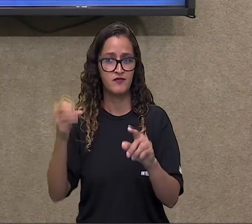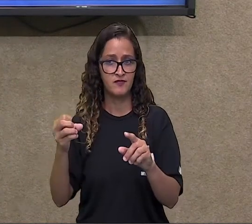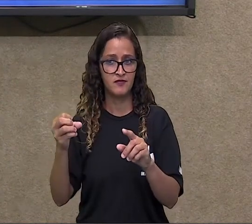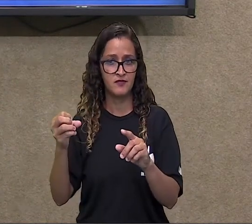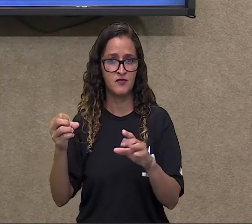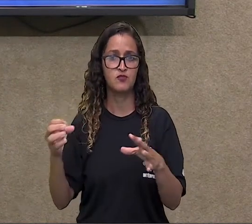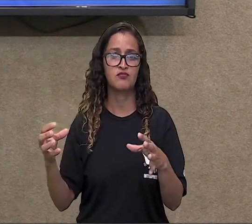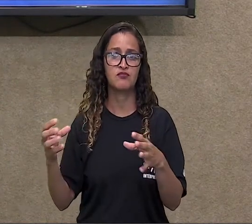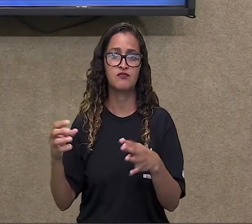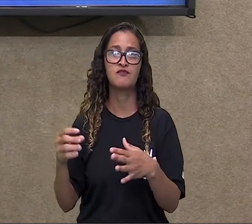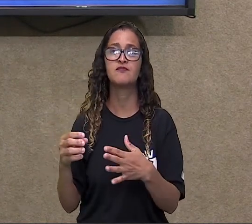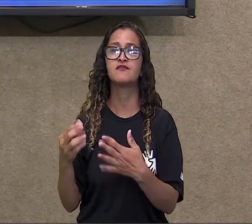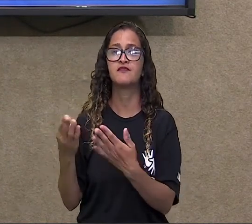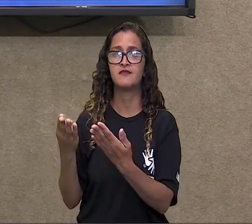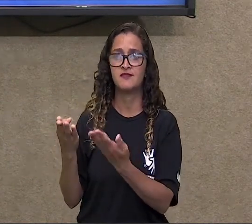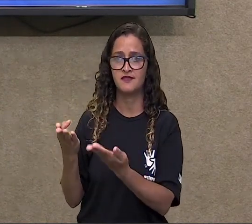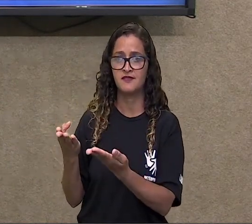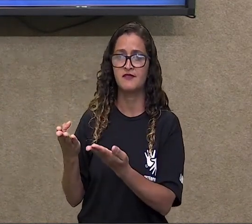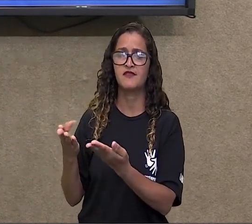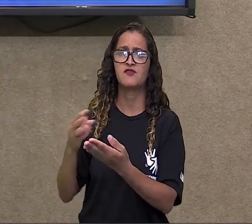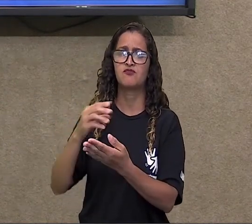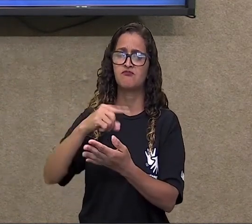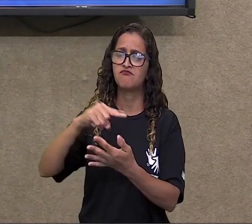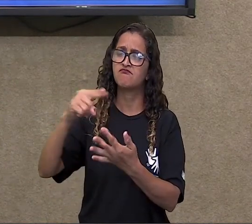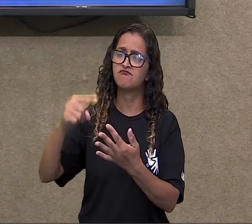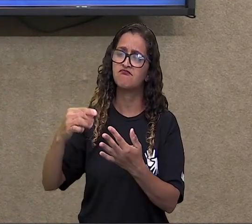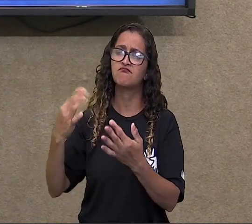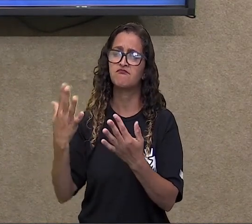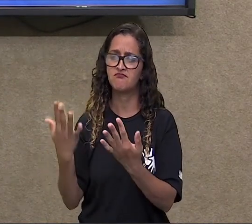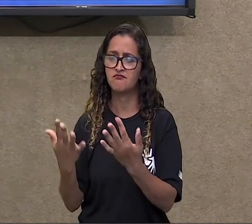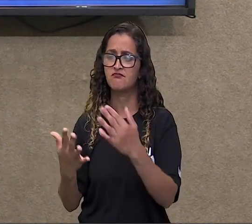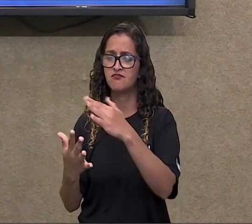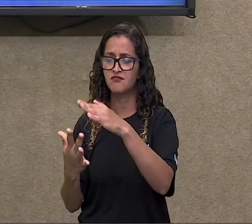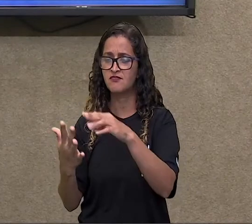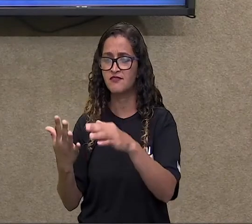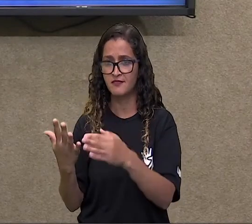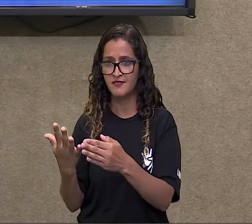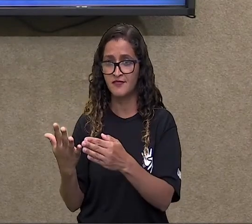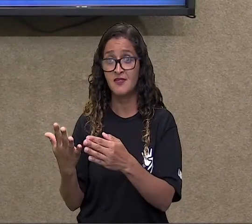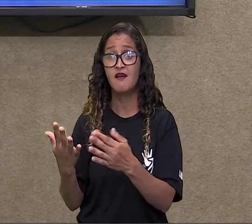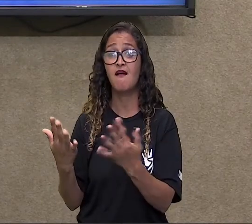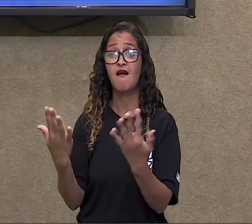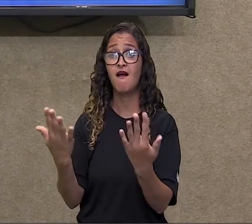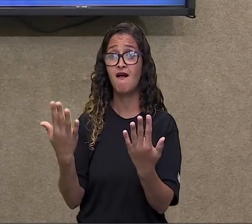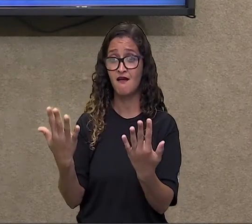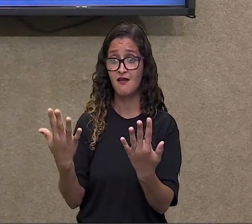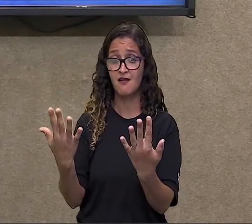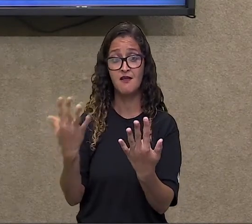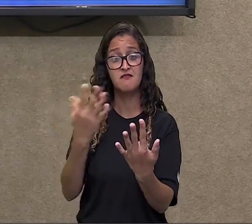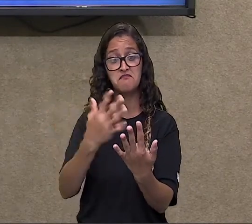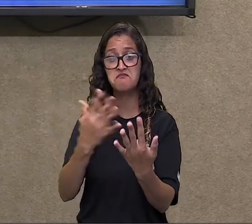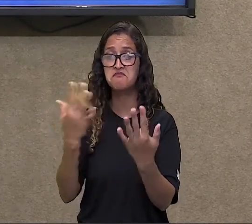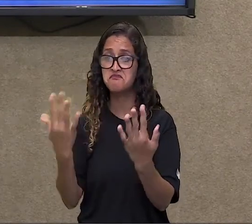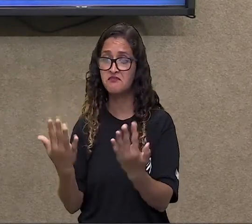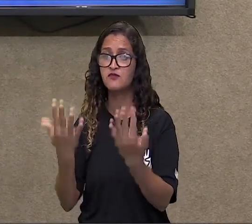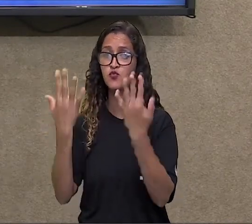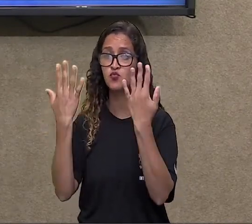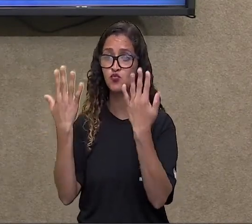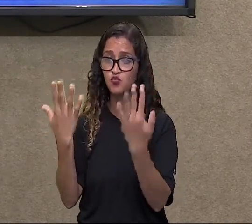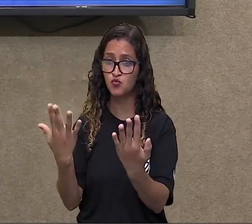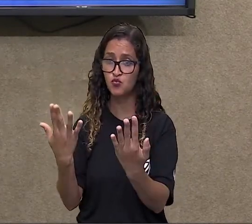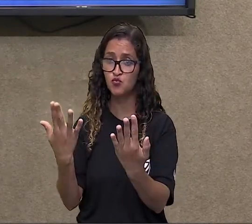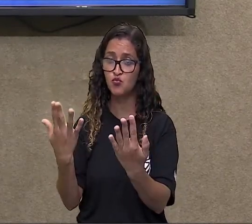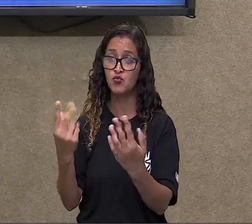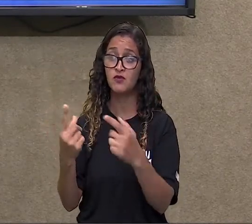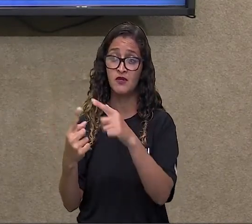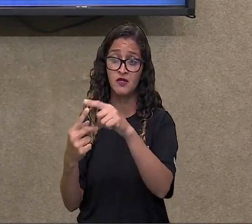13, 14, 15, 16, 17, 18, 19, 20. A mesma quantidade